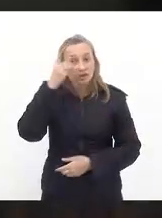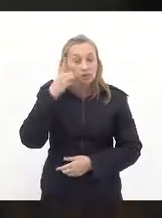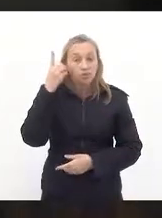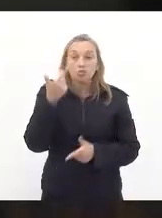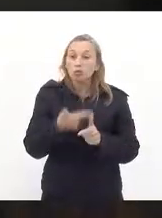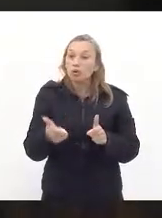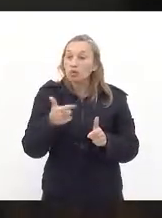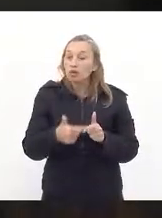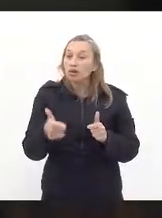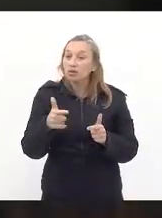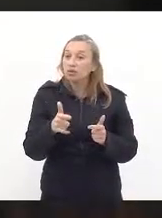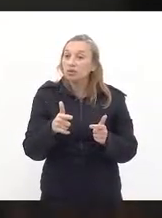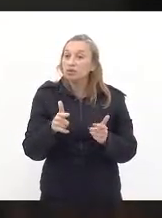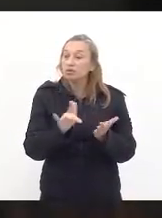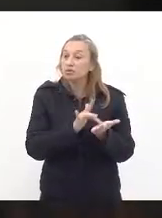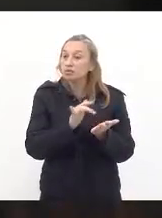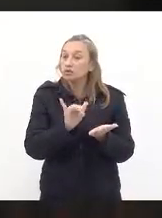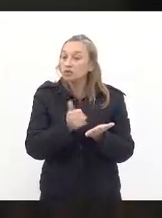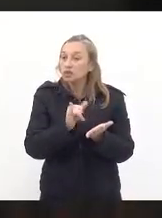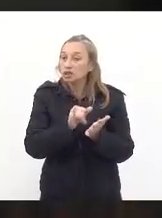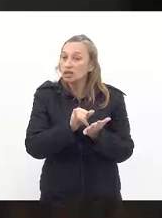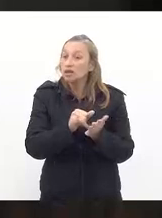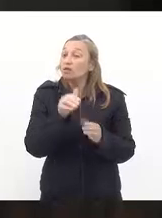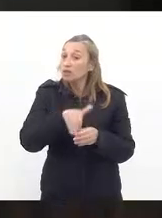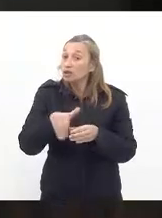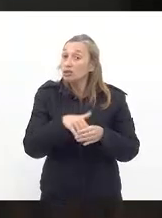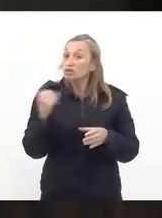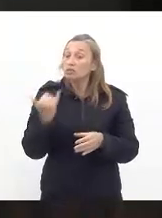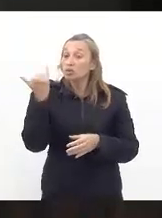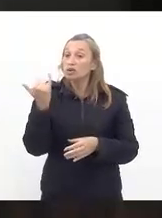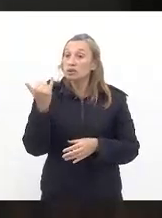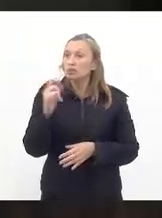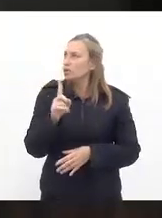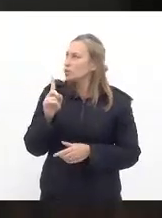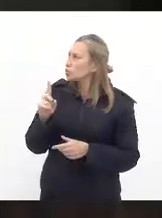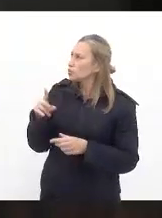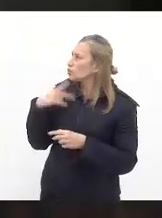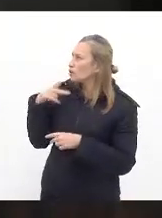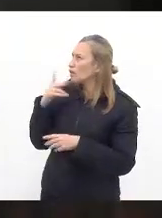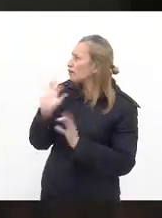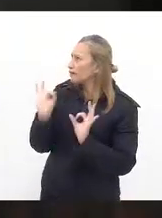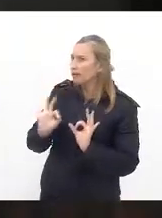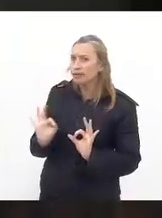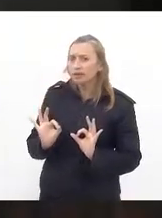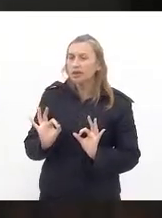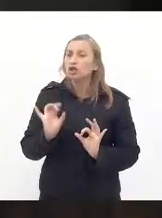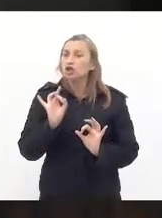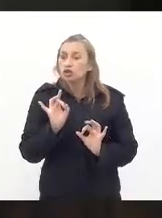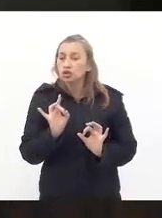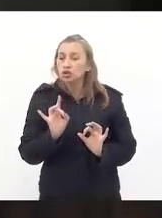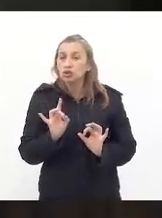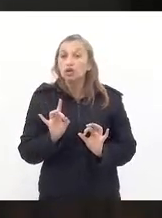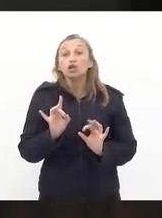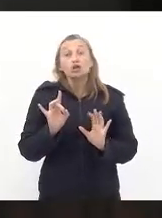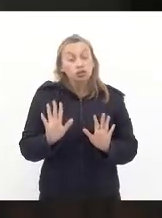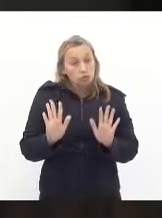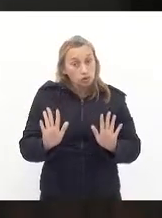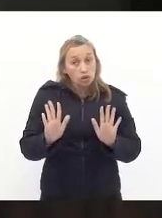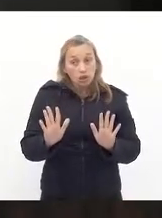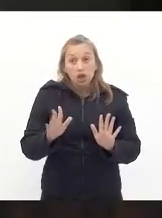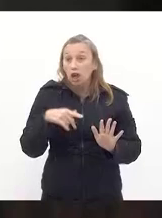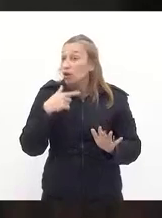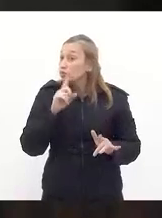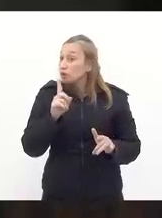com problema no telefone em votações importantes mas só não vamos ficar colando isso eu não estou bem que abriu uma história